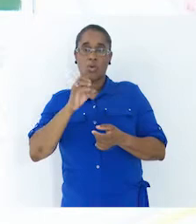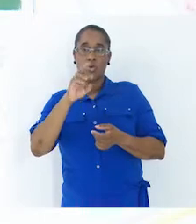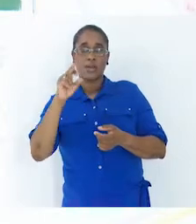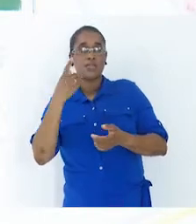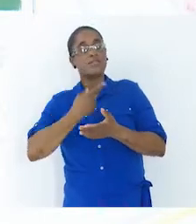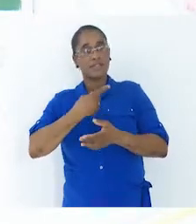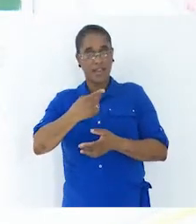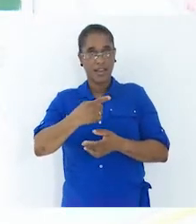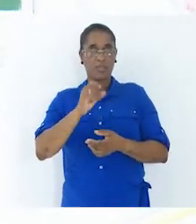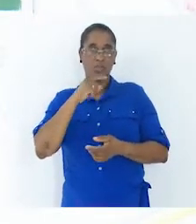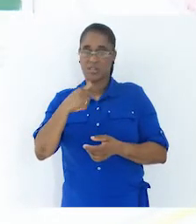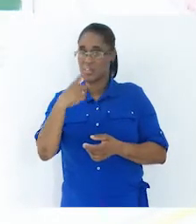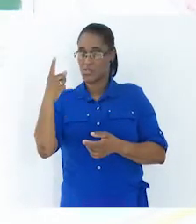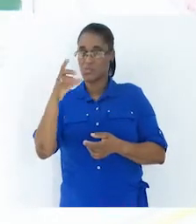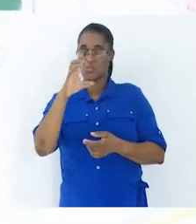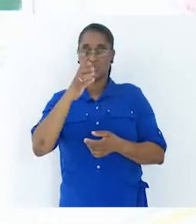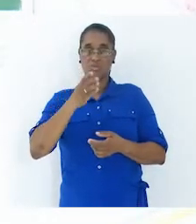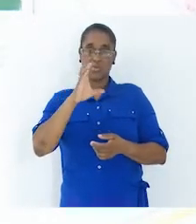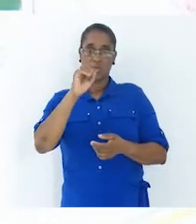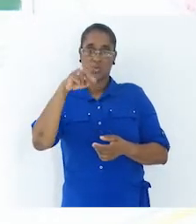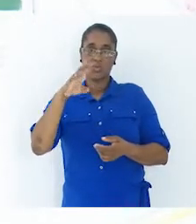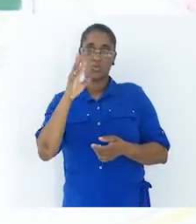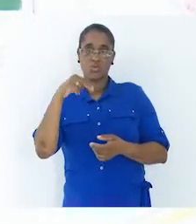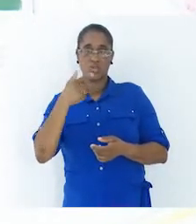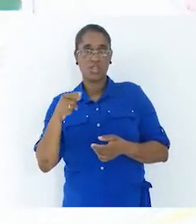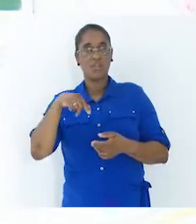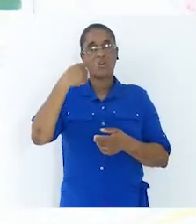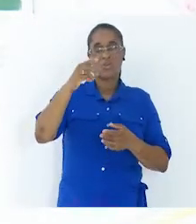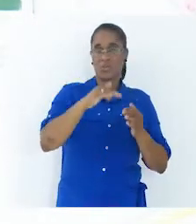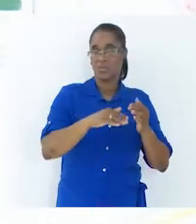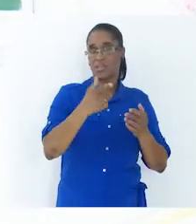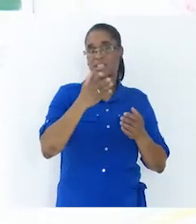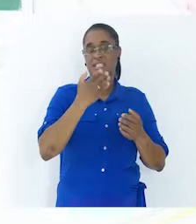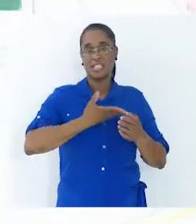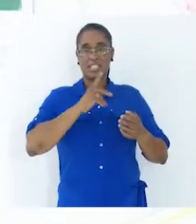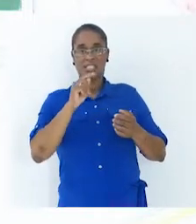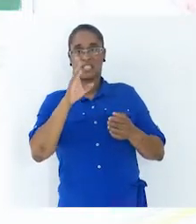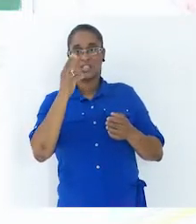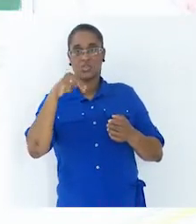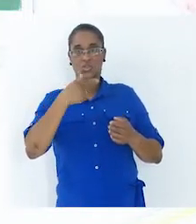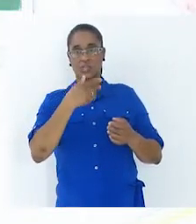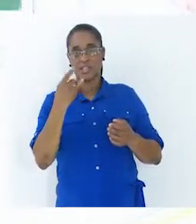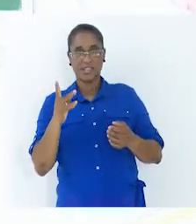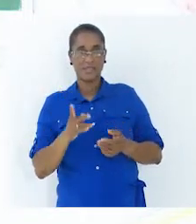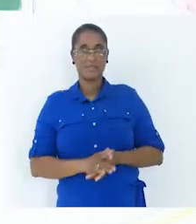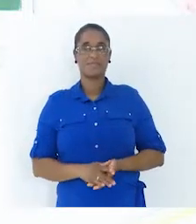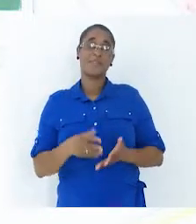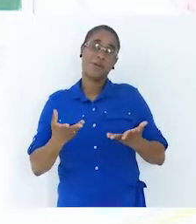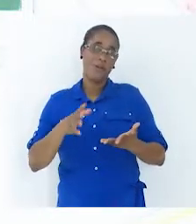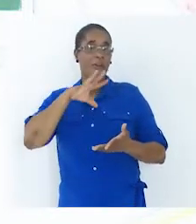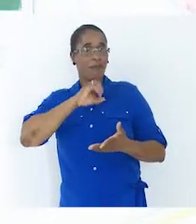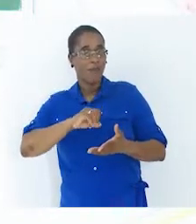oração disjuntiva. Não. Portanto, filho de galinha, galinha será.